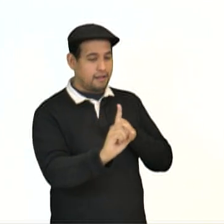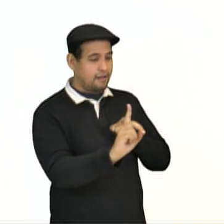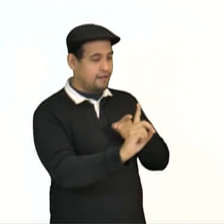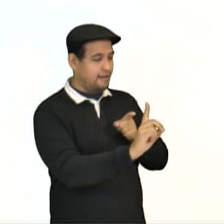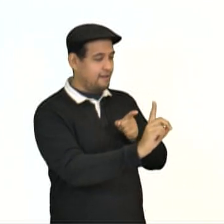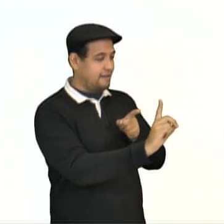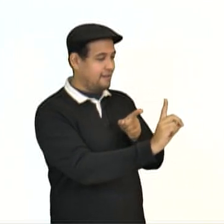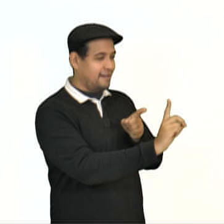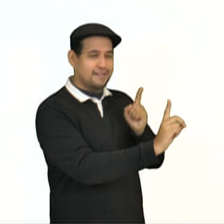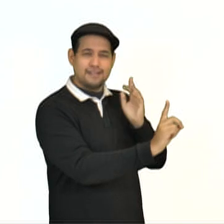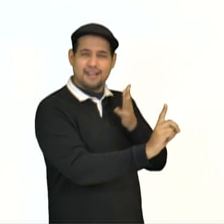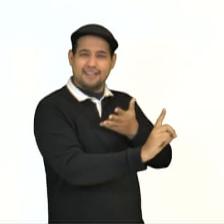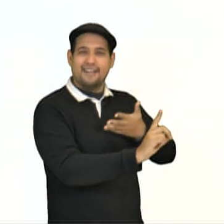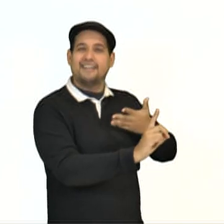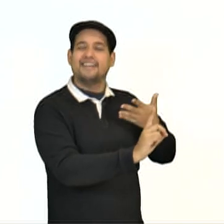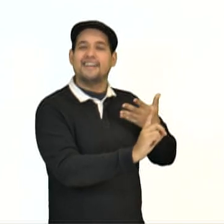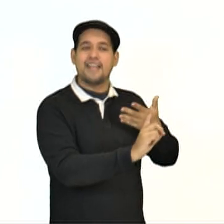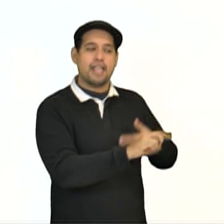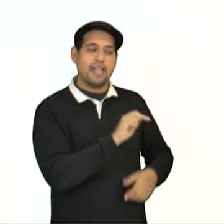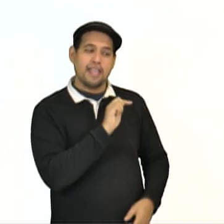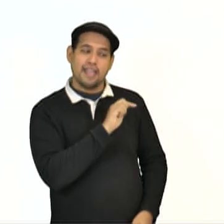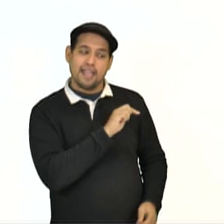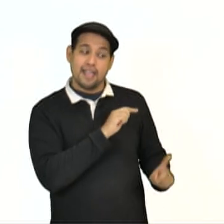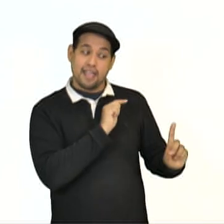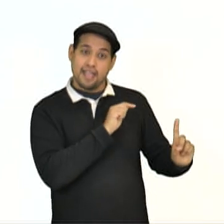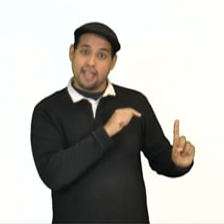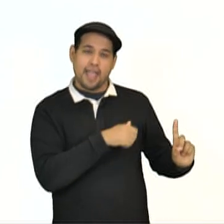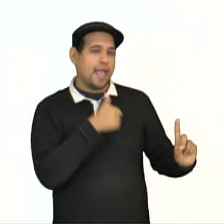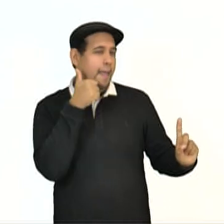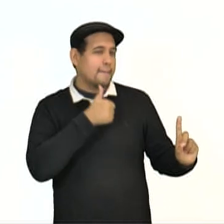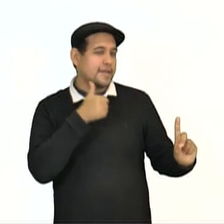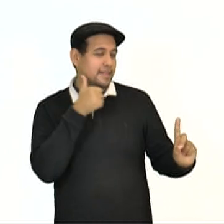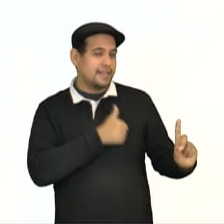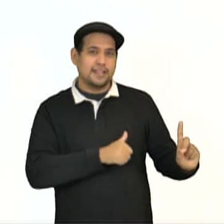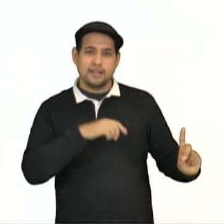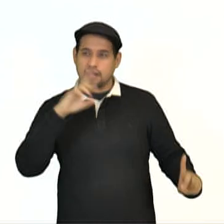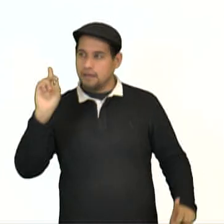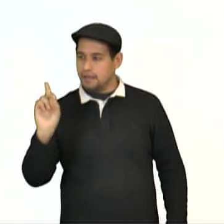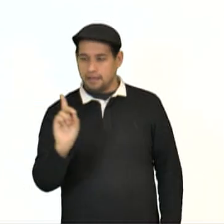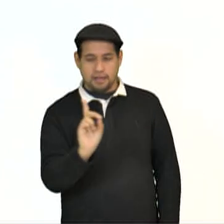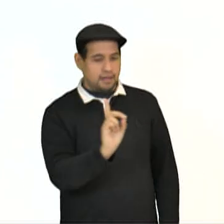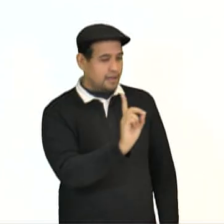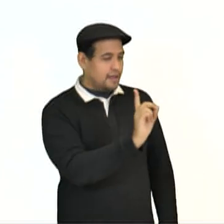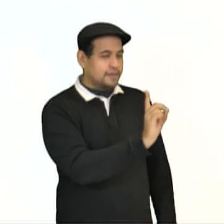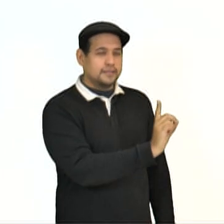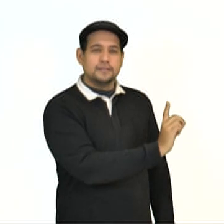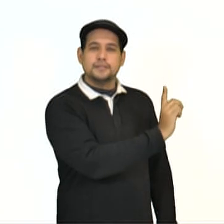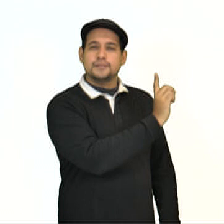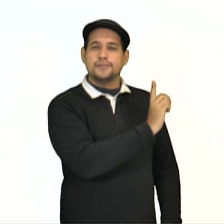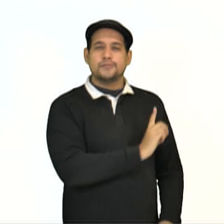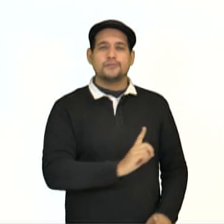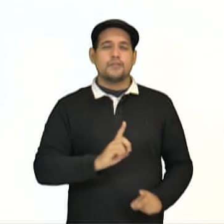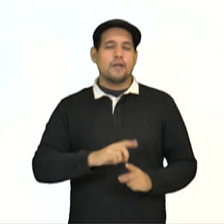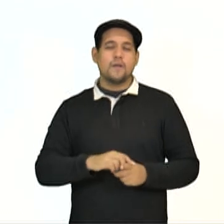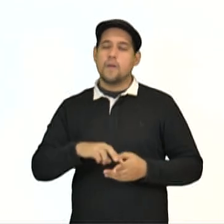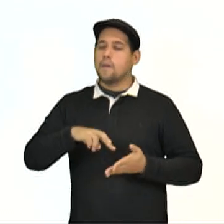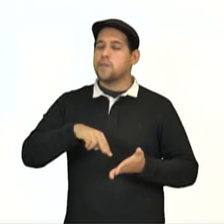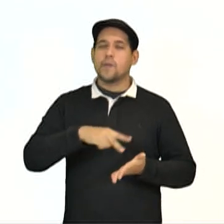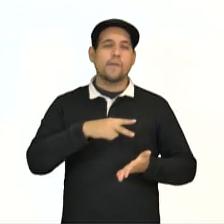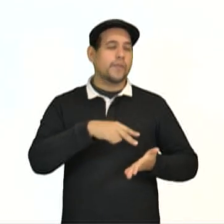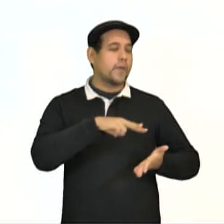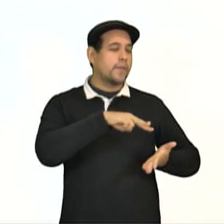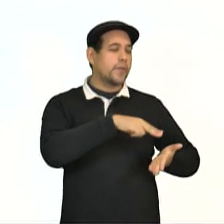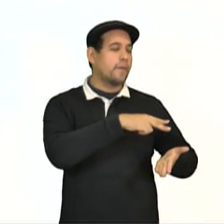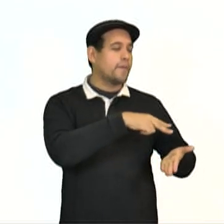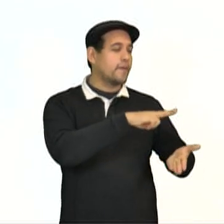linda, mais cheia de graça. É ela, menina, que vem e que passa, num doce balanço, a